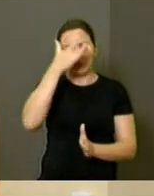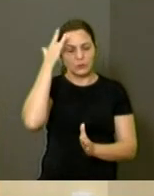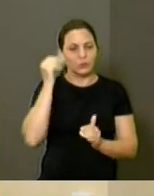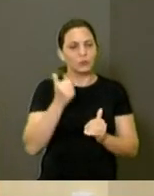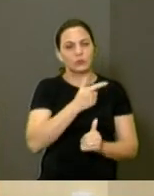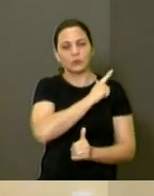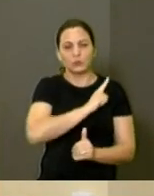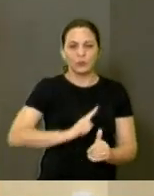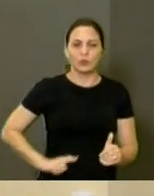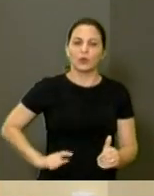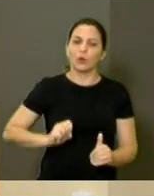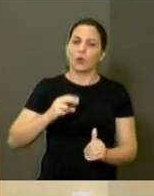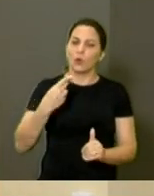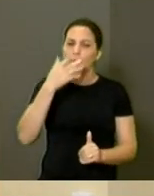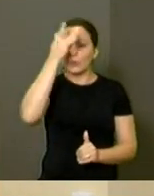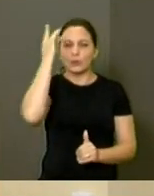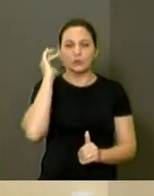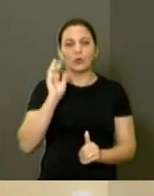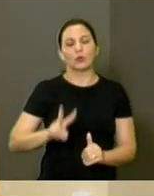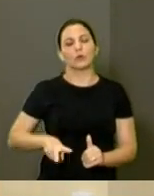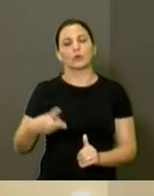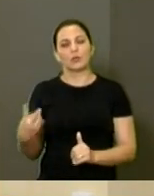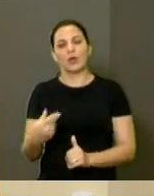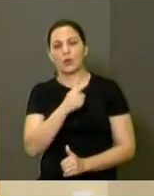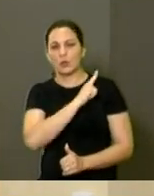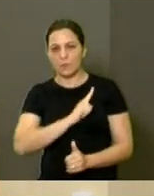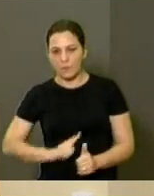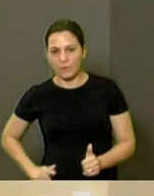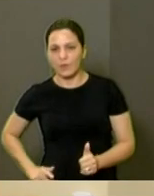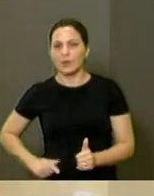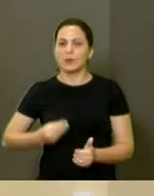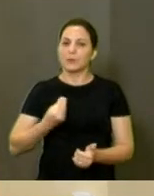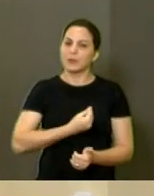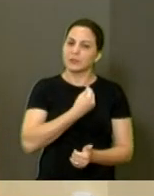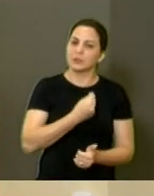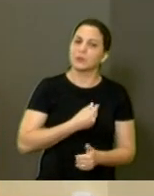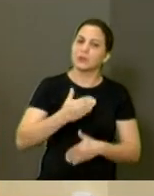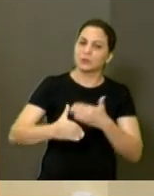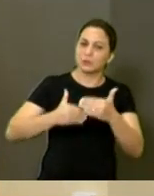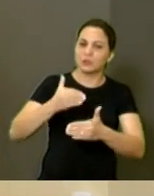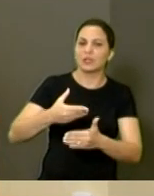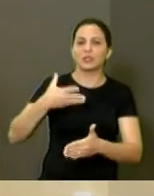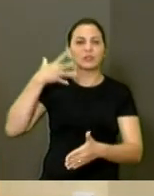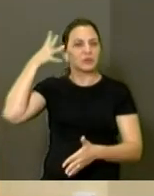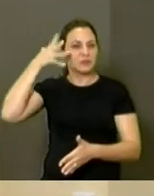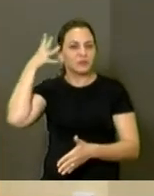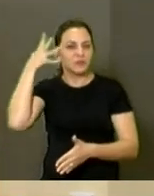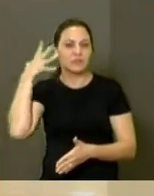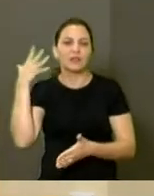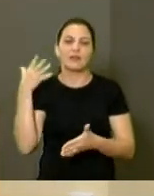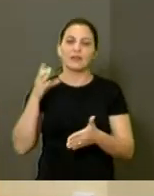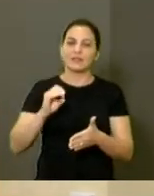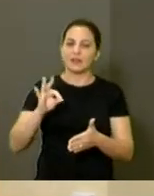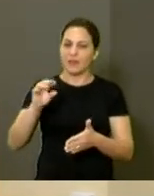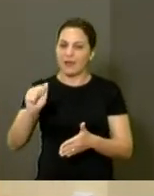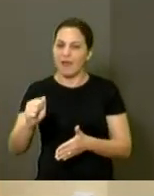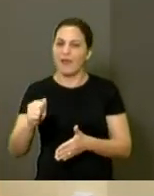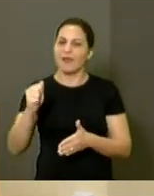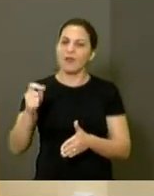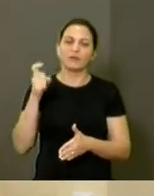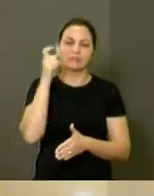governo e seja aqueles da oposição que participaram desse processo fazer discurso em relação a CTA eu vou chamar